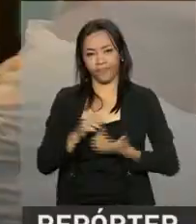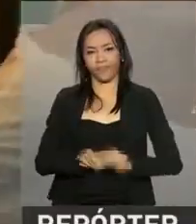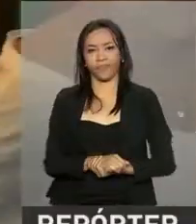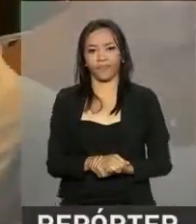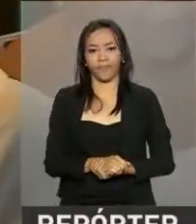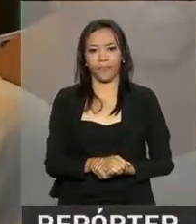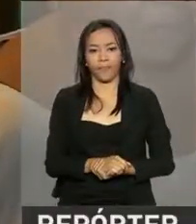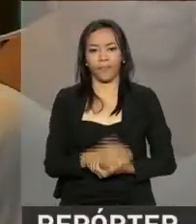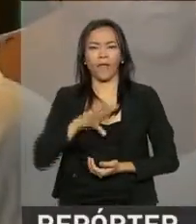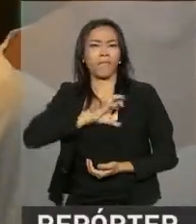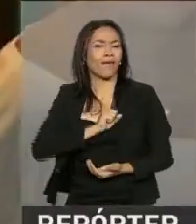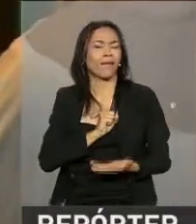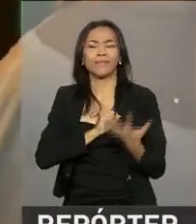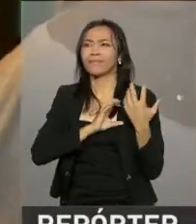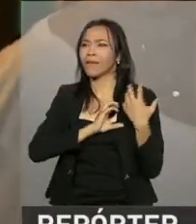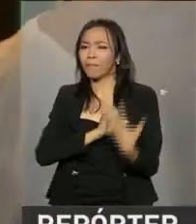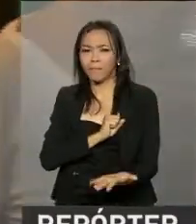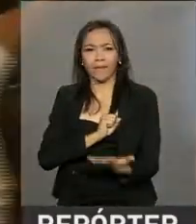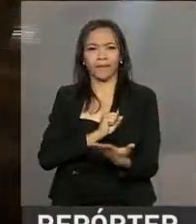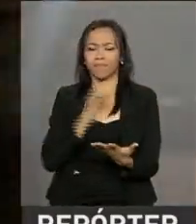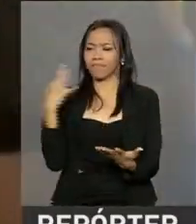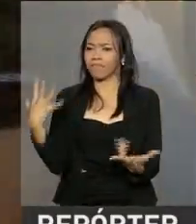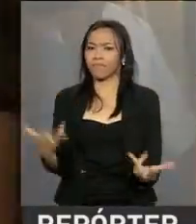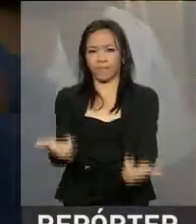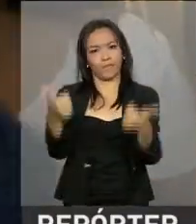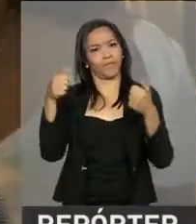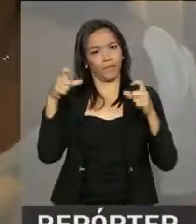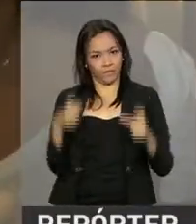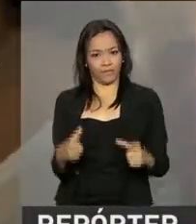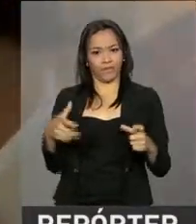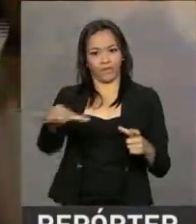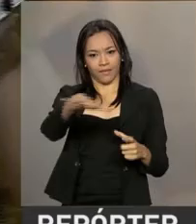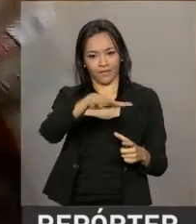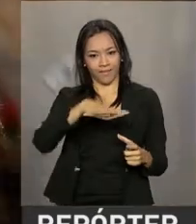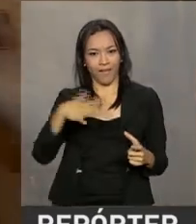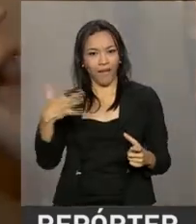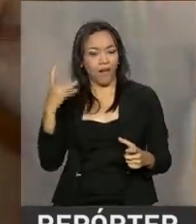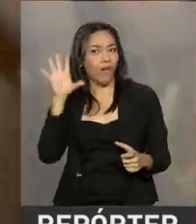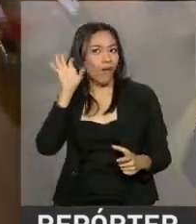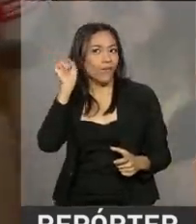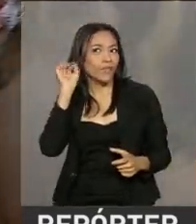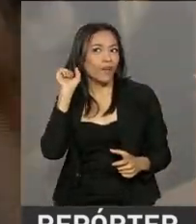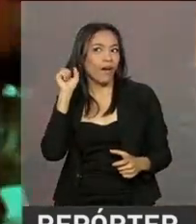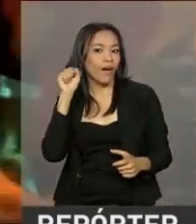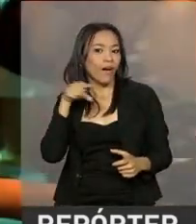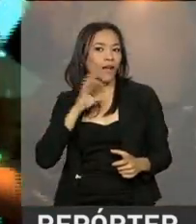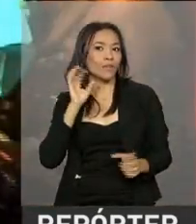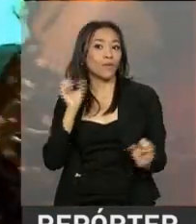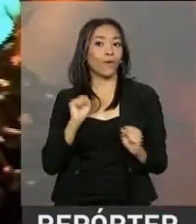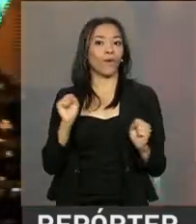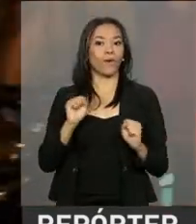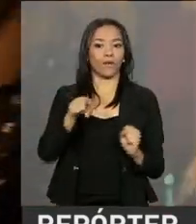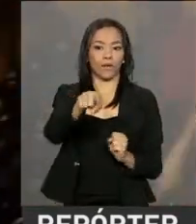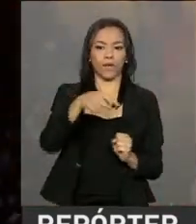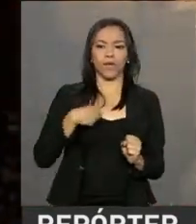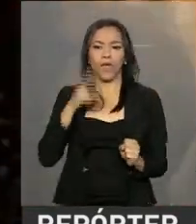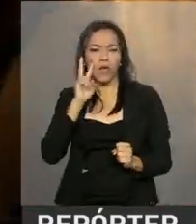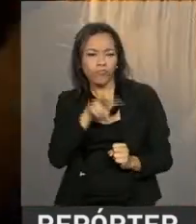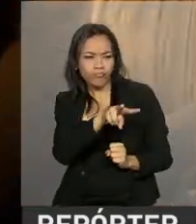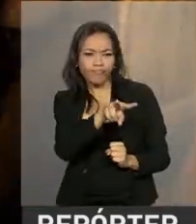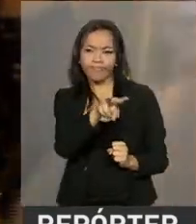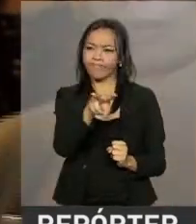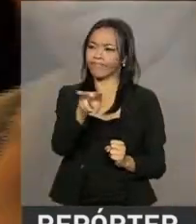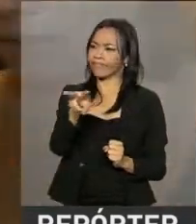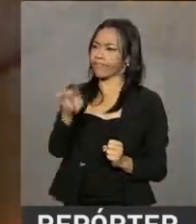nem a man em que foi maravilhosa eu adoro tanto pelo sangue olhando em volta